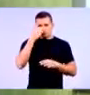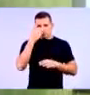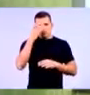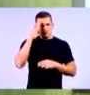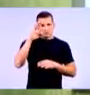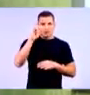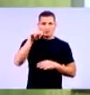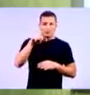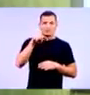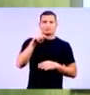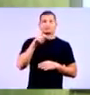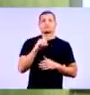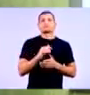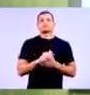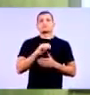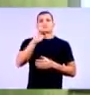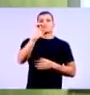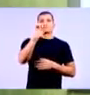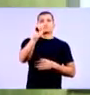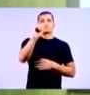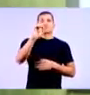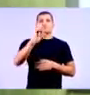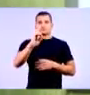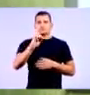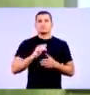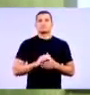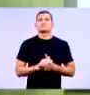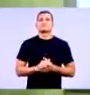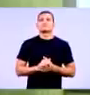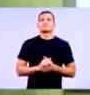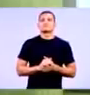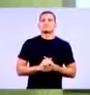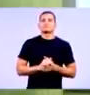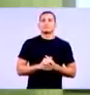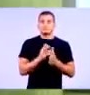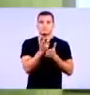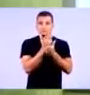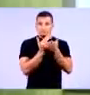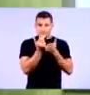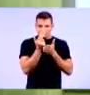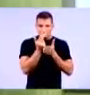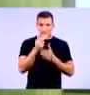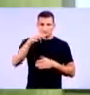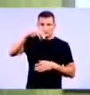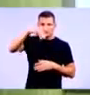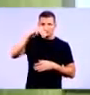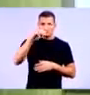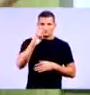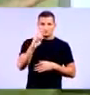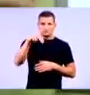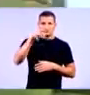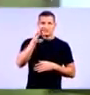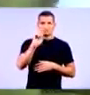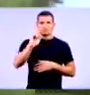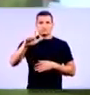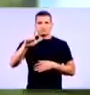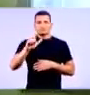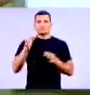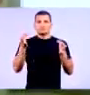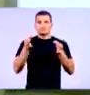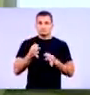principal, dessa palavra principal. A nossa palavra foi AD. E o mapa mental? Nossa, o mapa mental, com certeza,